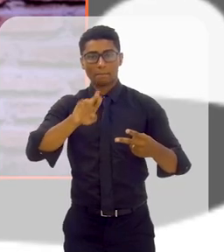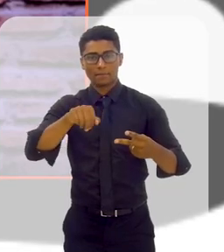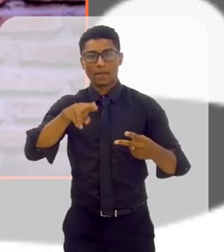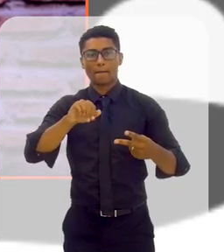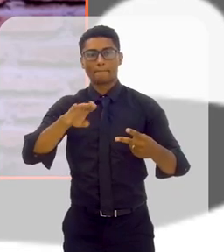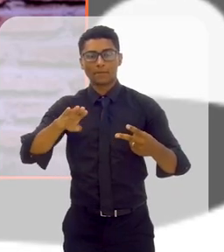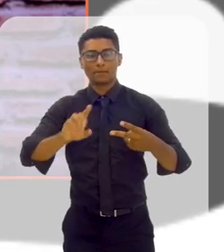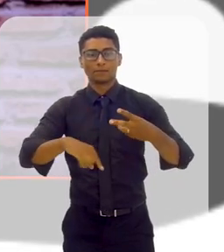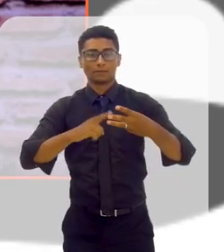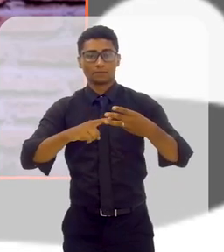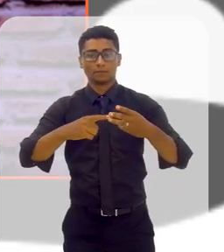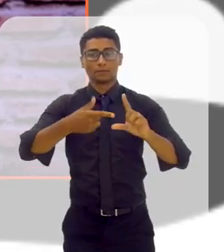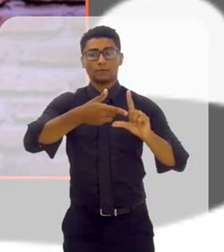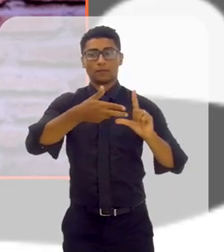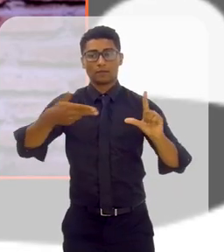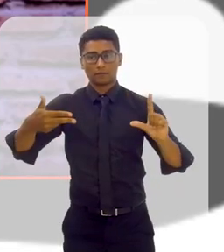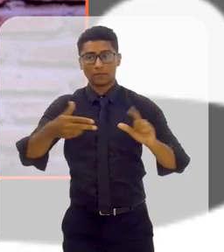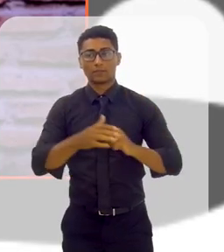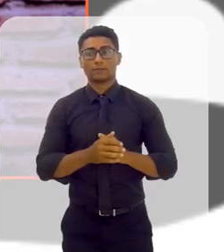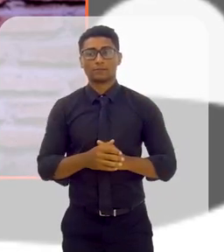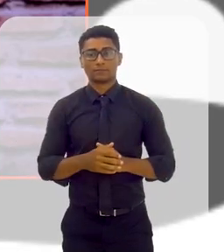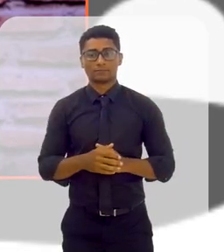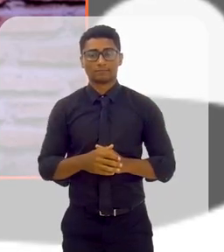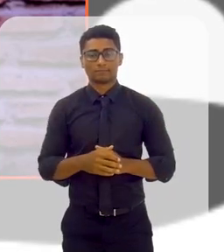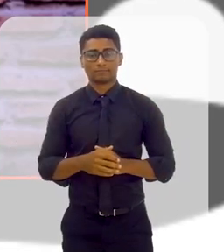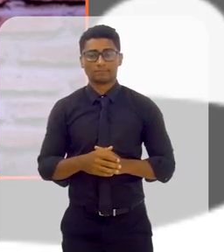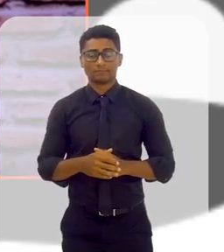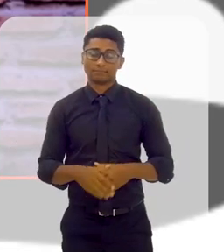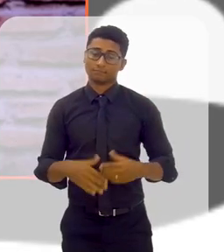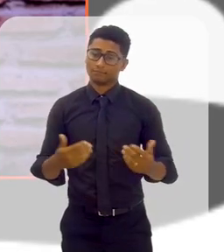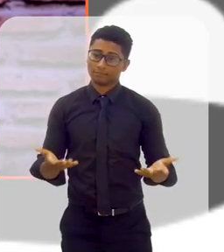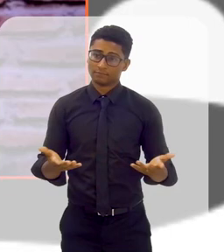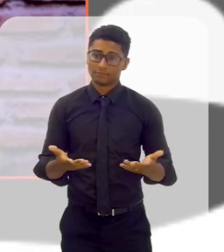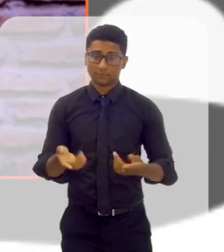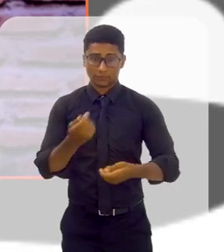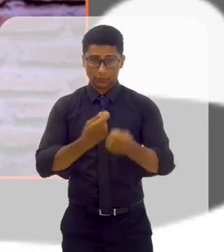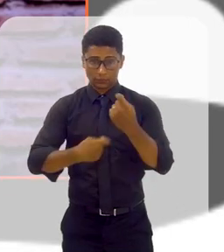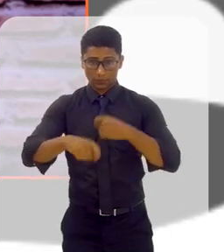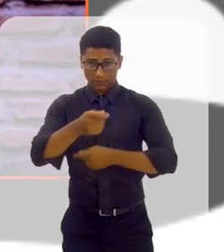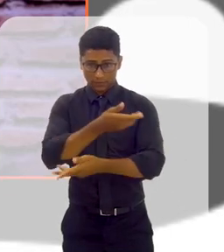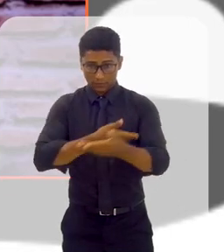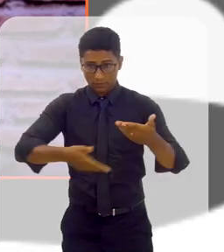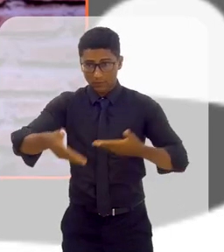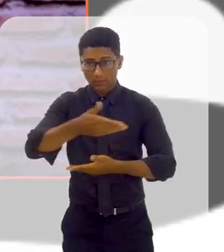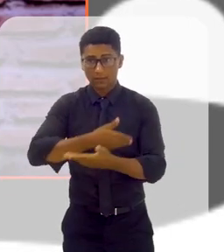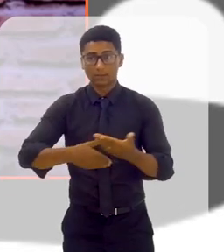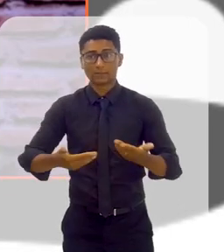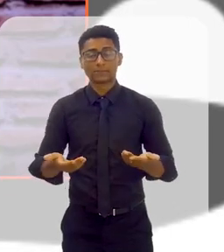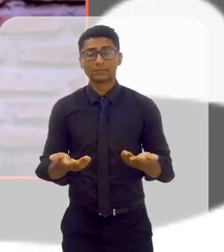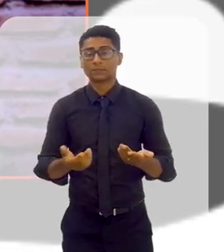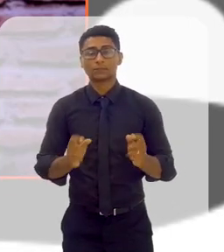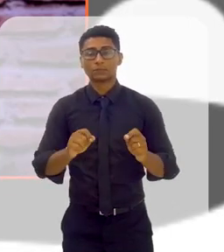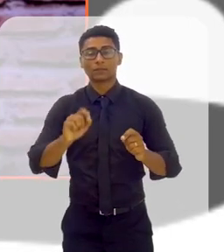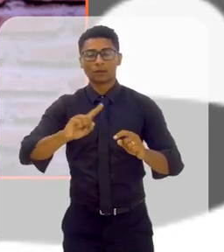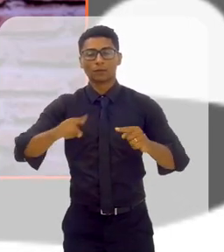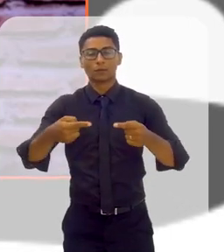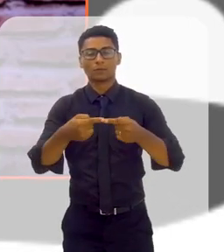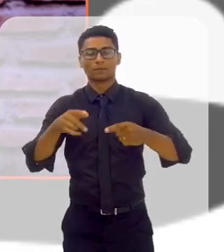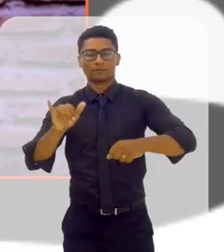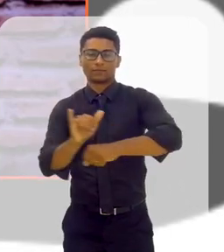por exemplo é o caso da Netflix por exemplo ou seja falar de Economia circular é você ter